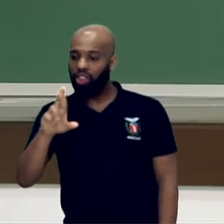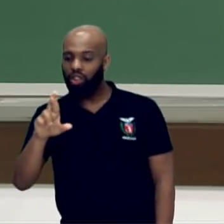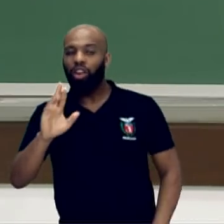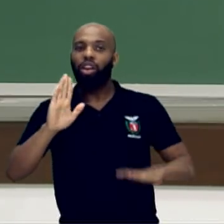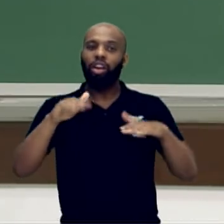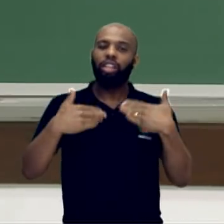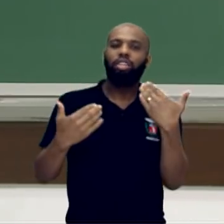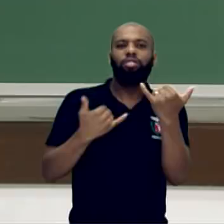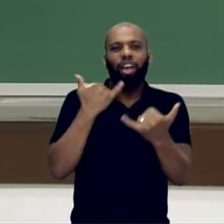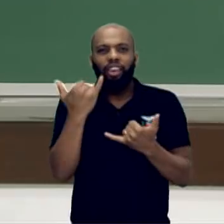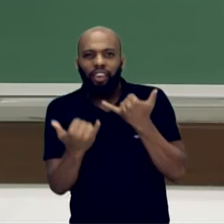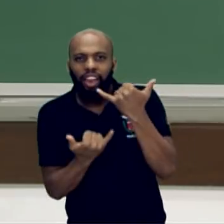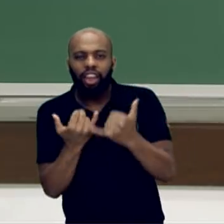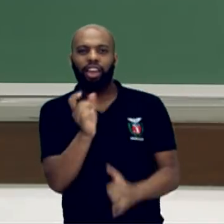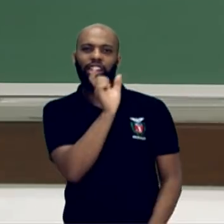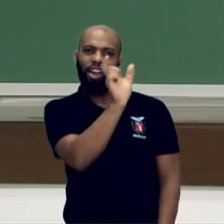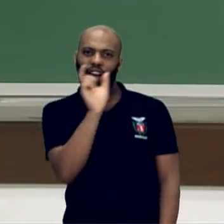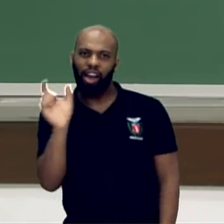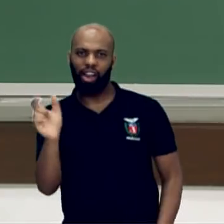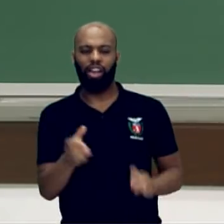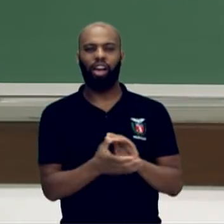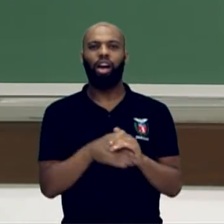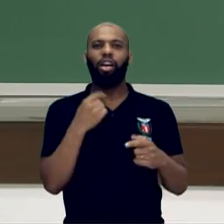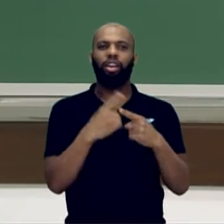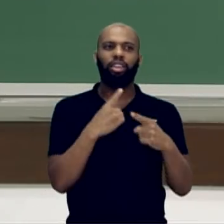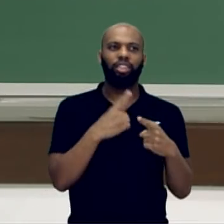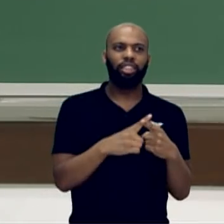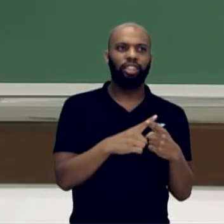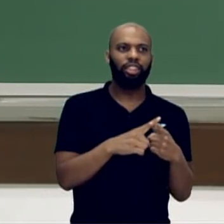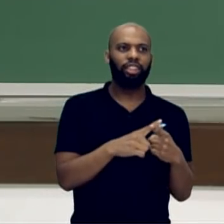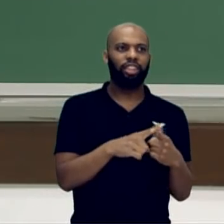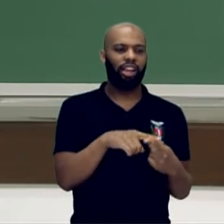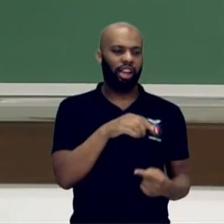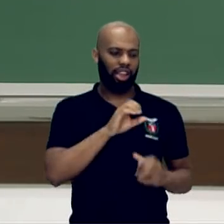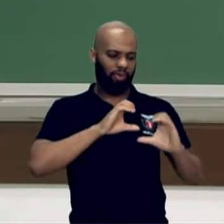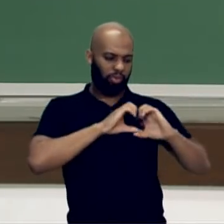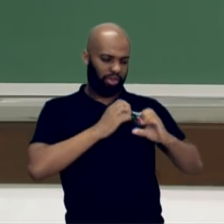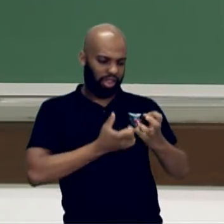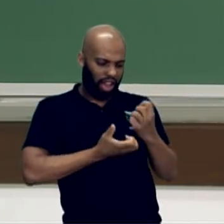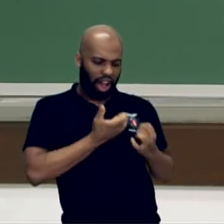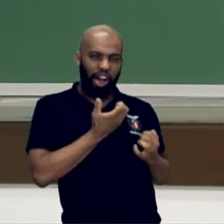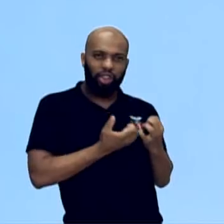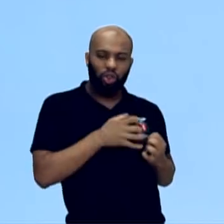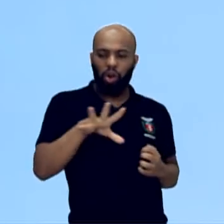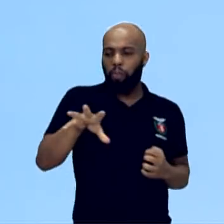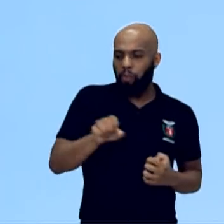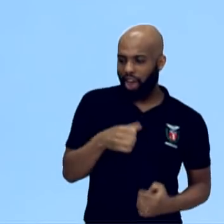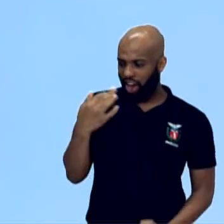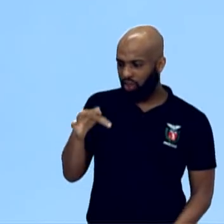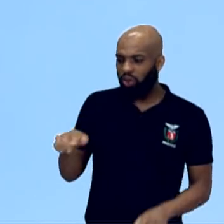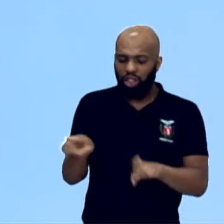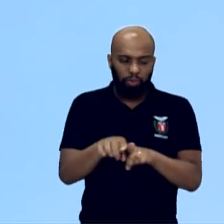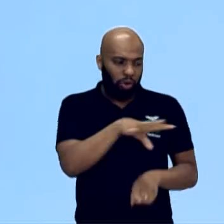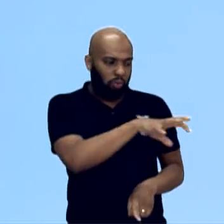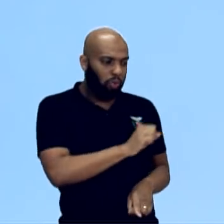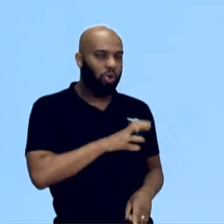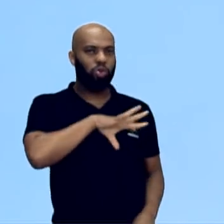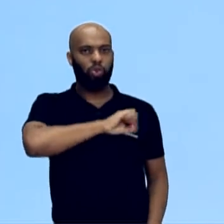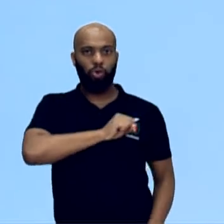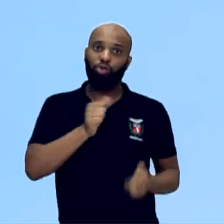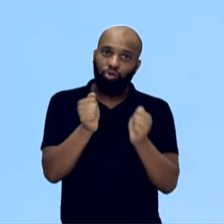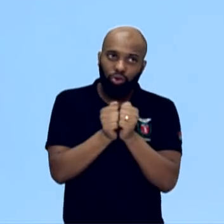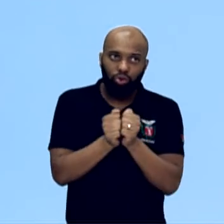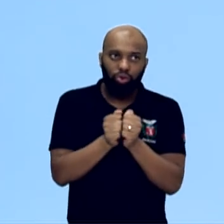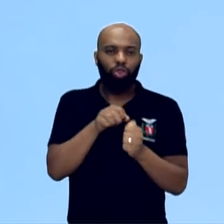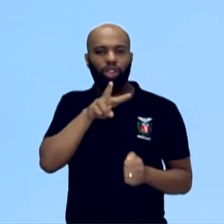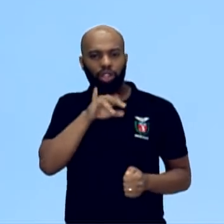brincando com as palavras. O ardor pega um pouco de dor e um pouco de amor. Estão vendo?